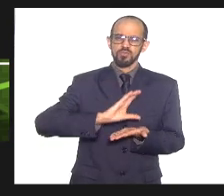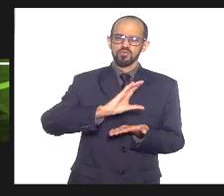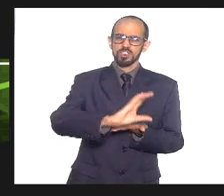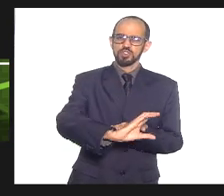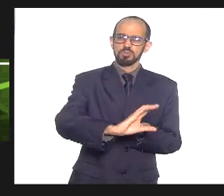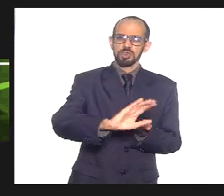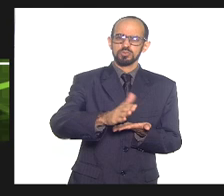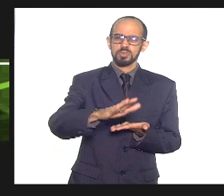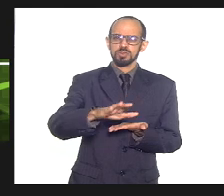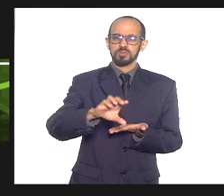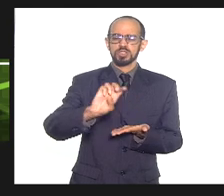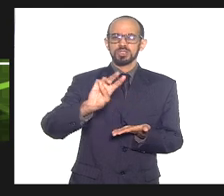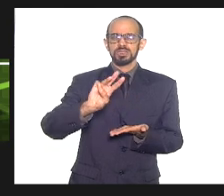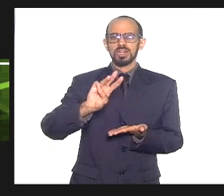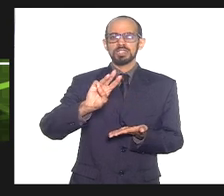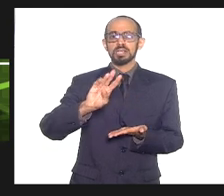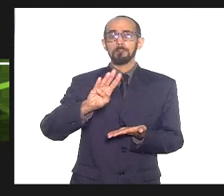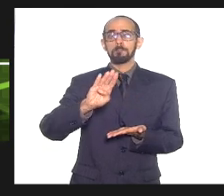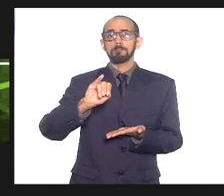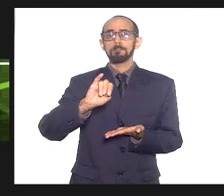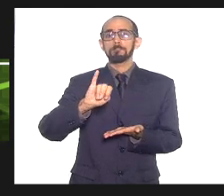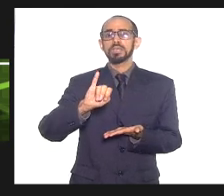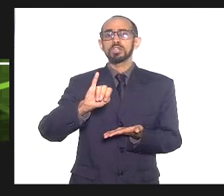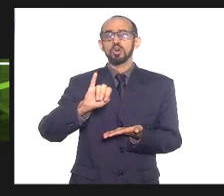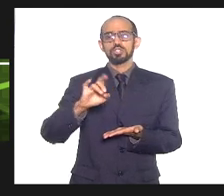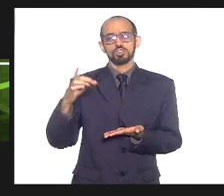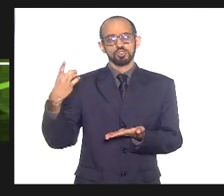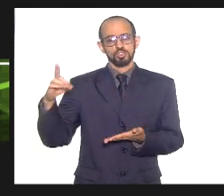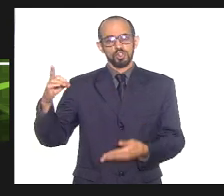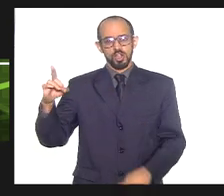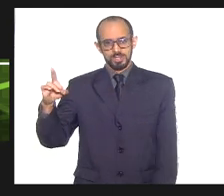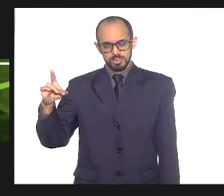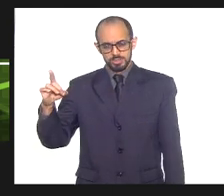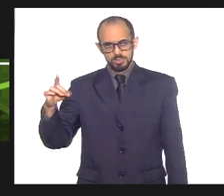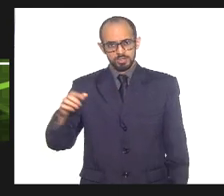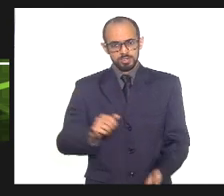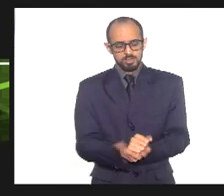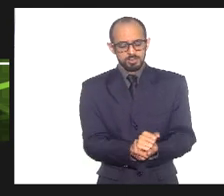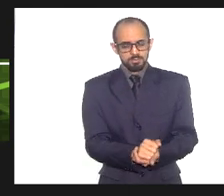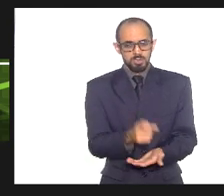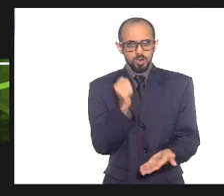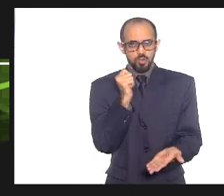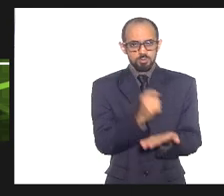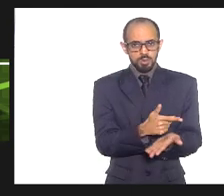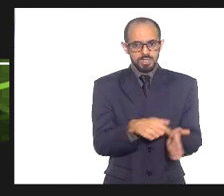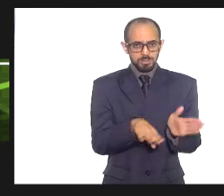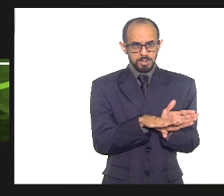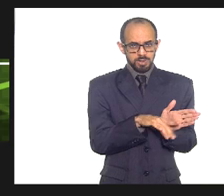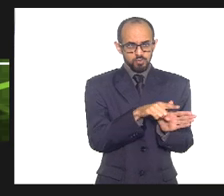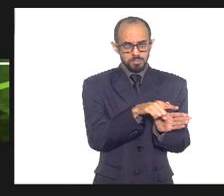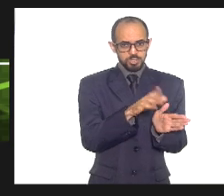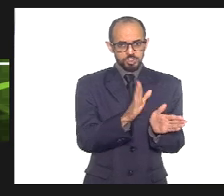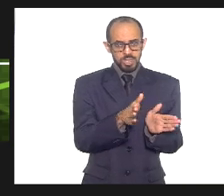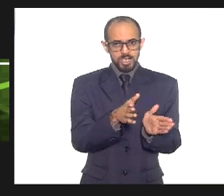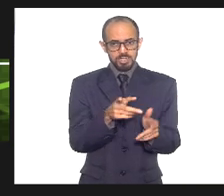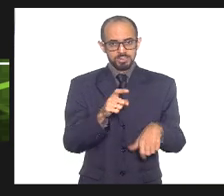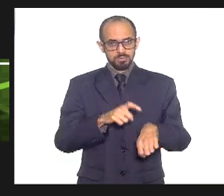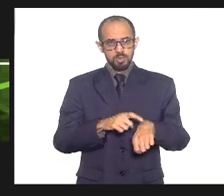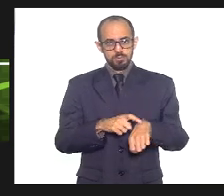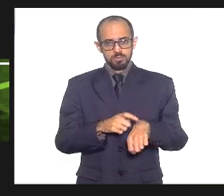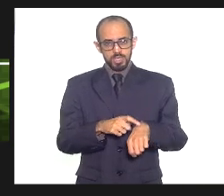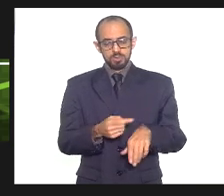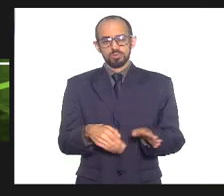um investimento total de cerca de 3 bilhões de dólares nessa terceira plataforma. Já encontra-se, nesse momento, instalada